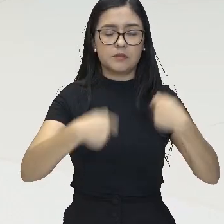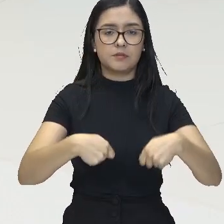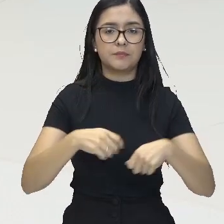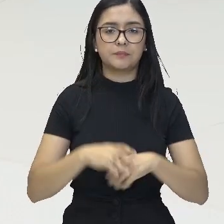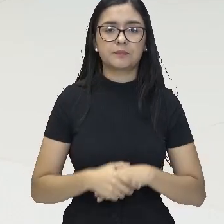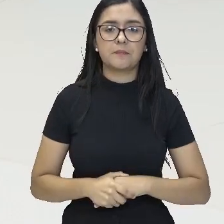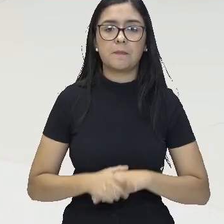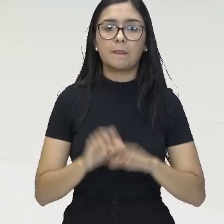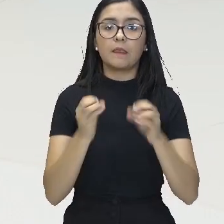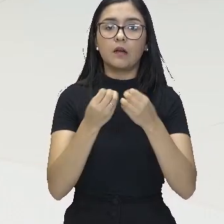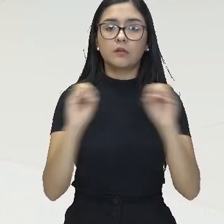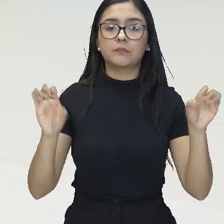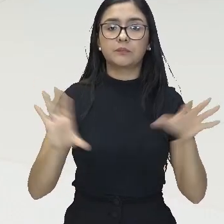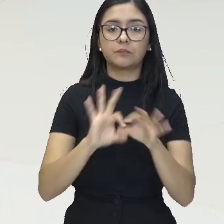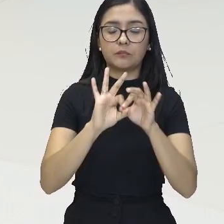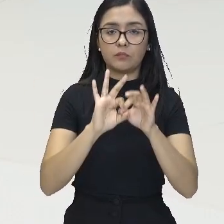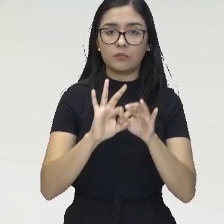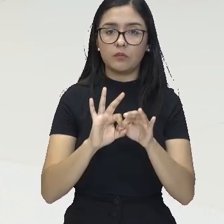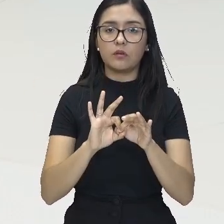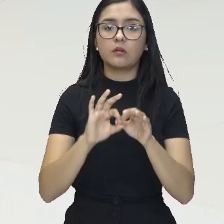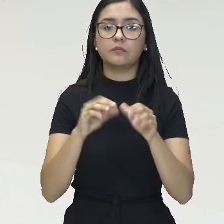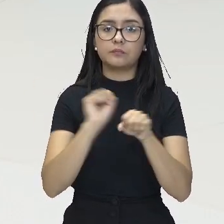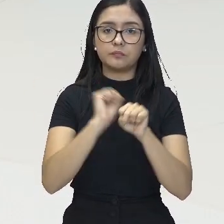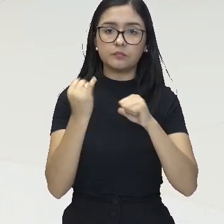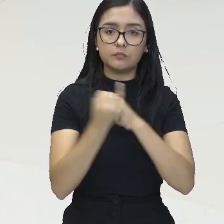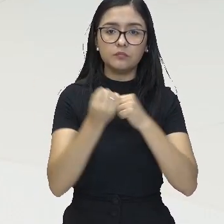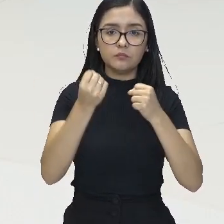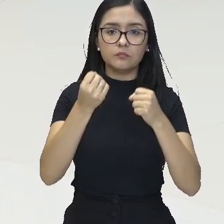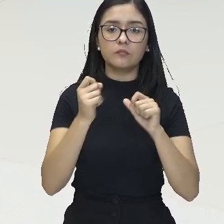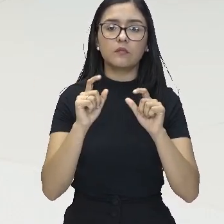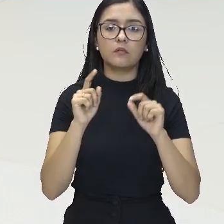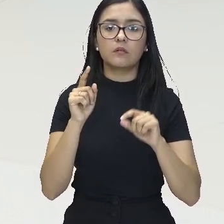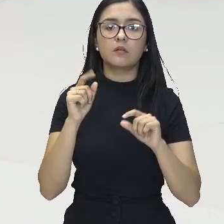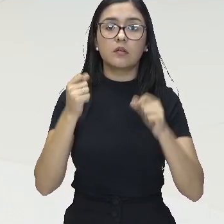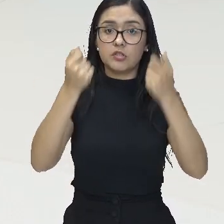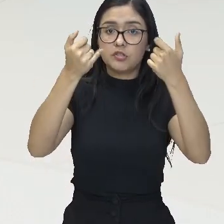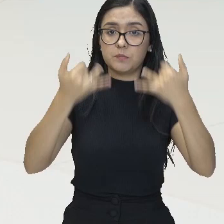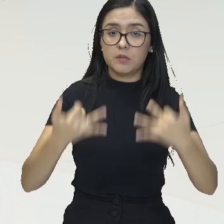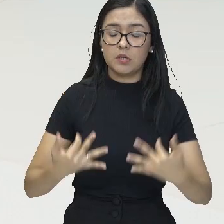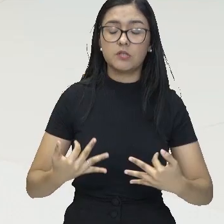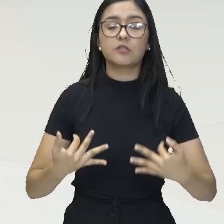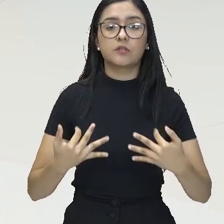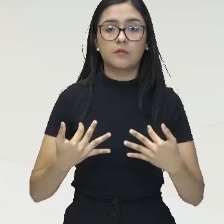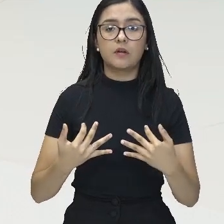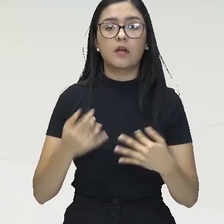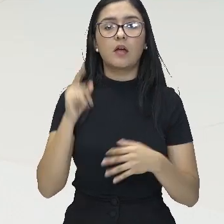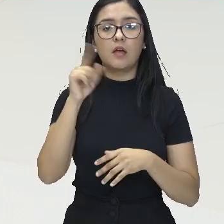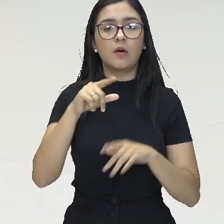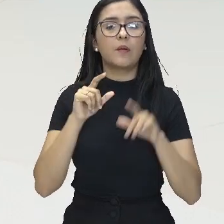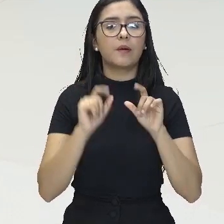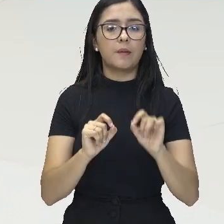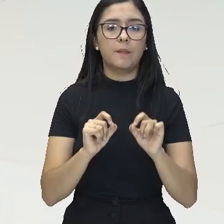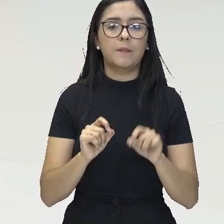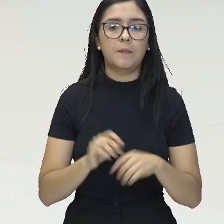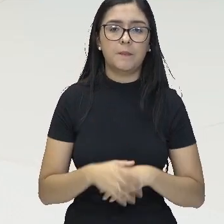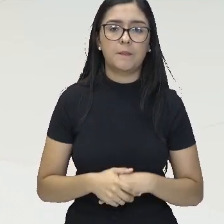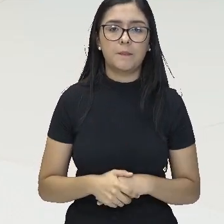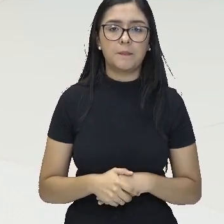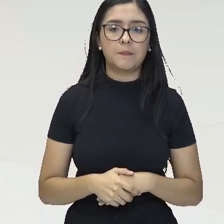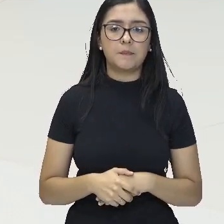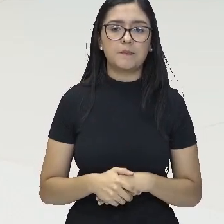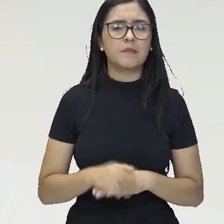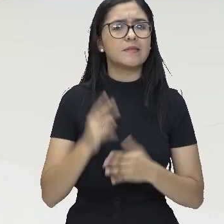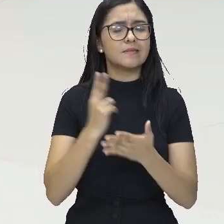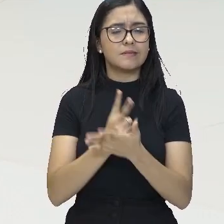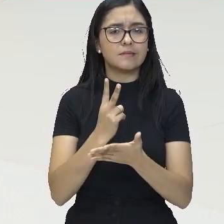a oração subordinada adjetiva explicativa, ela geralmente ela